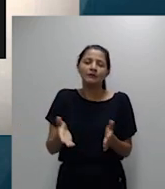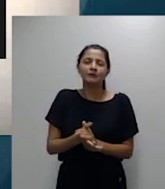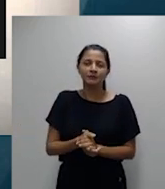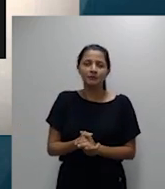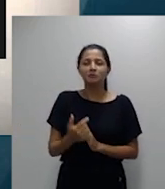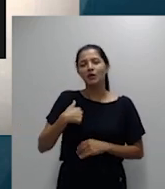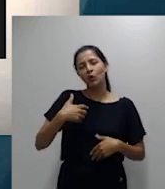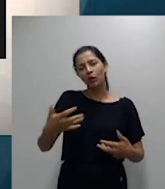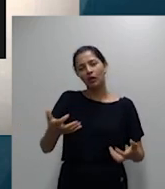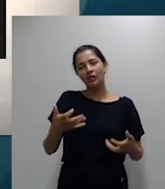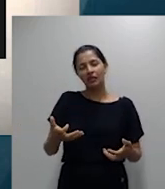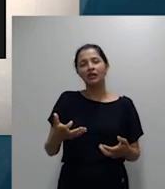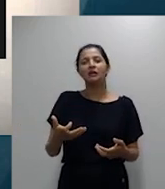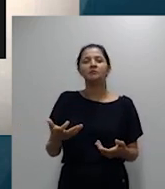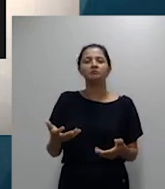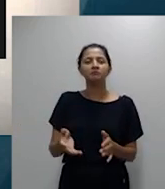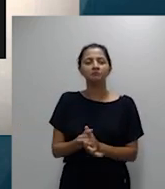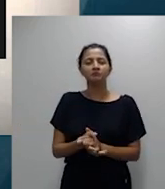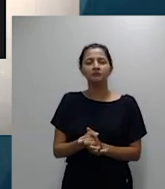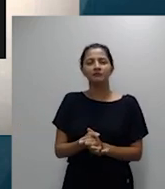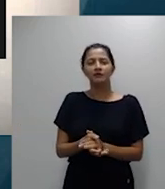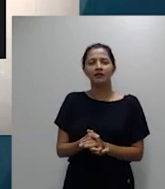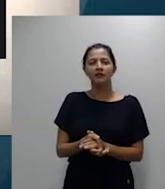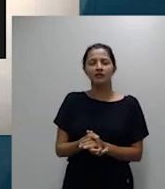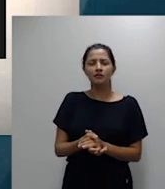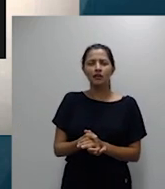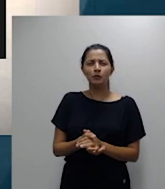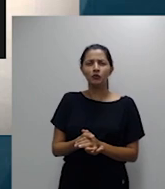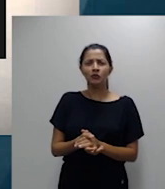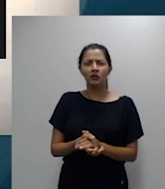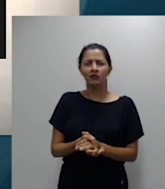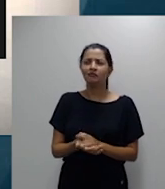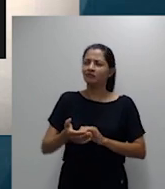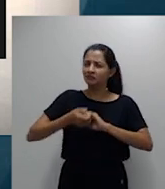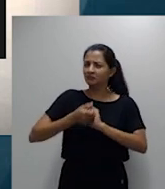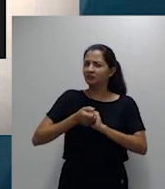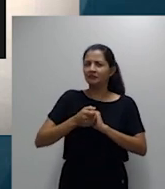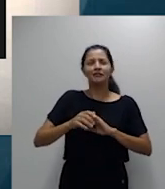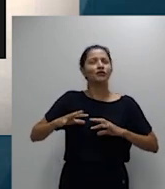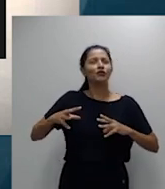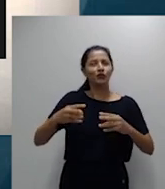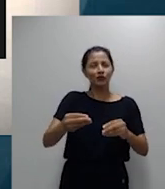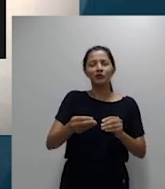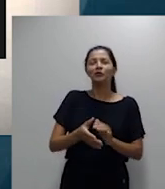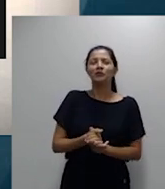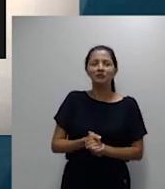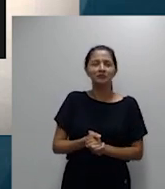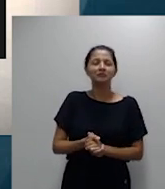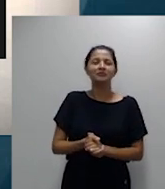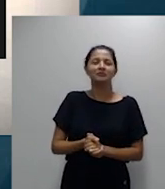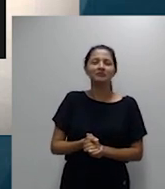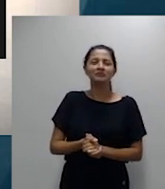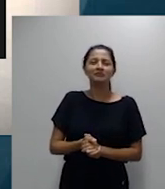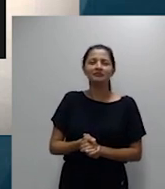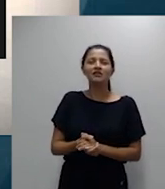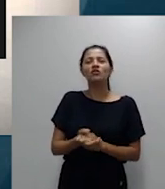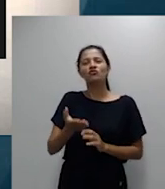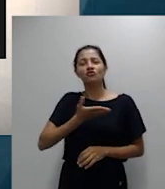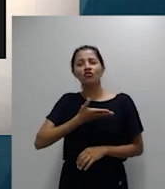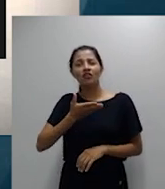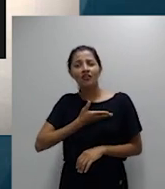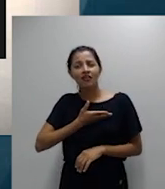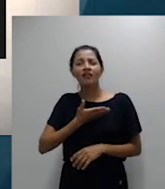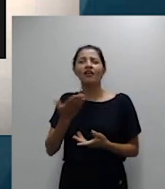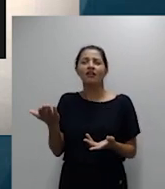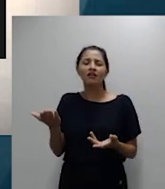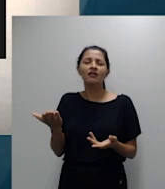no caso então deixar essas palavras cumprimentar a todos não é os colegas